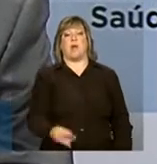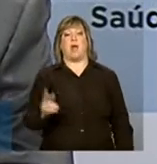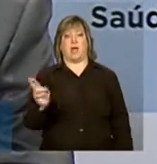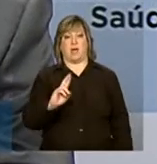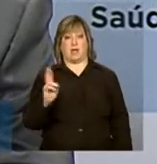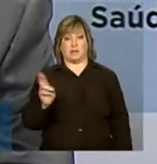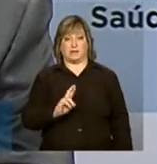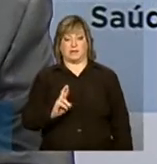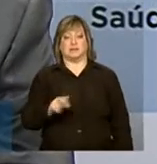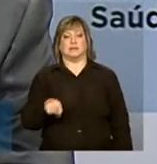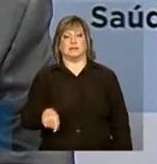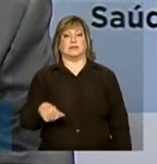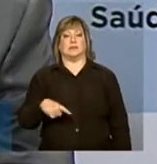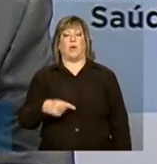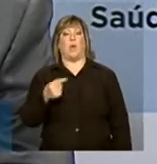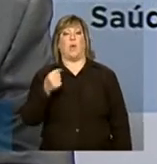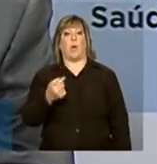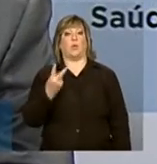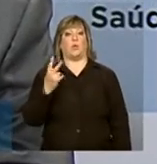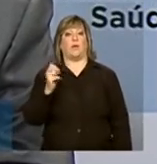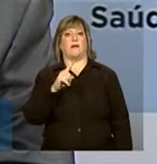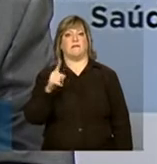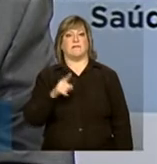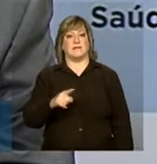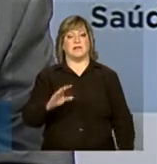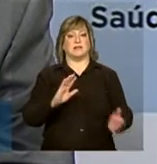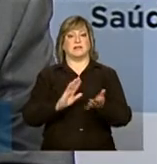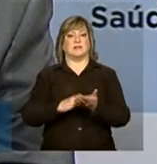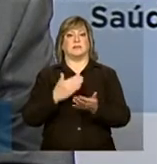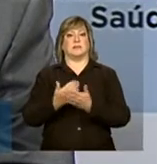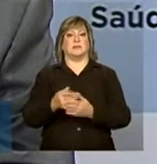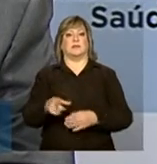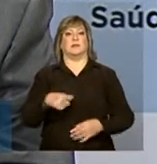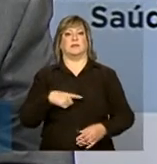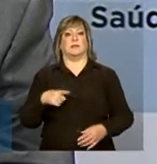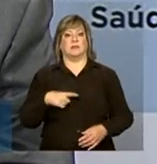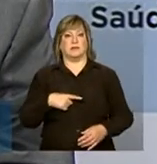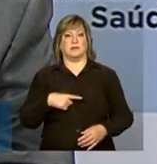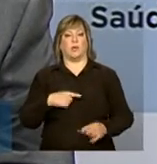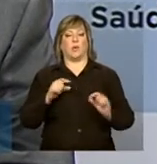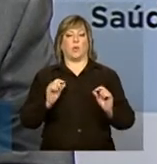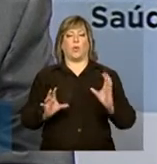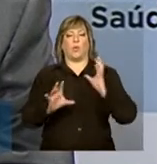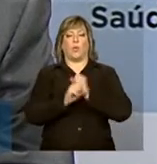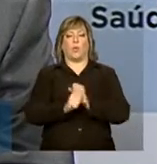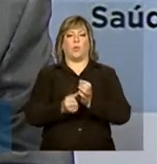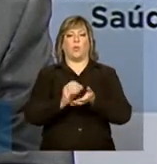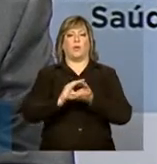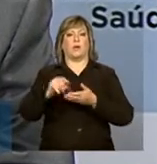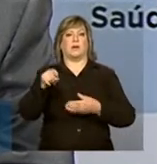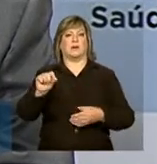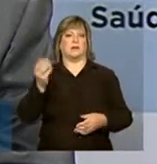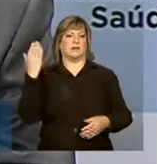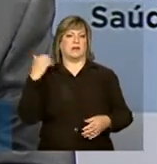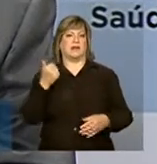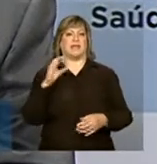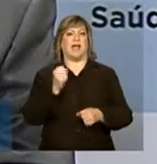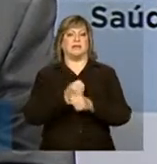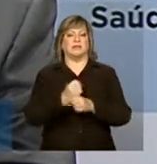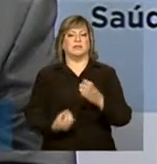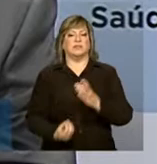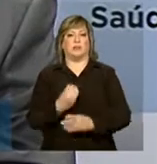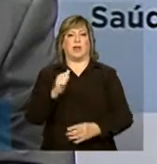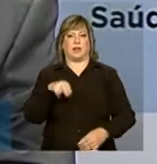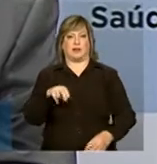seja, mais quase duas vezes do que foi ressarcido durante uma década desde a criação da ANS. Isso